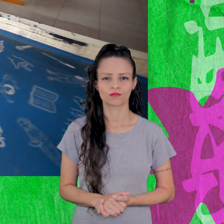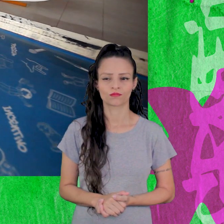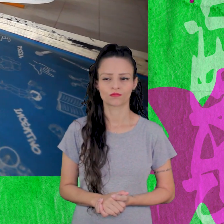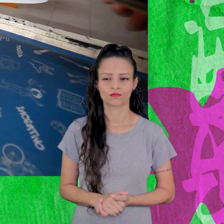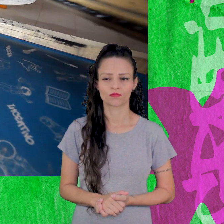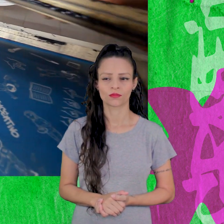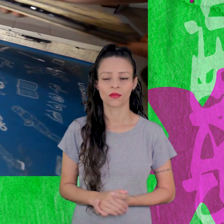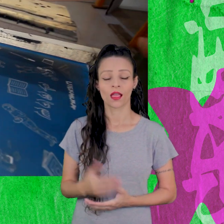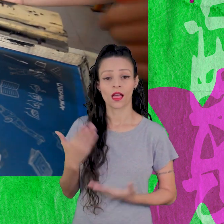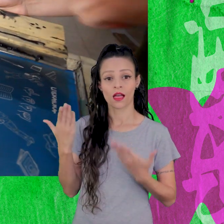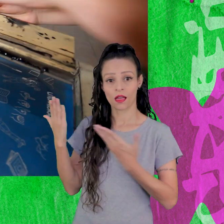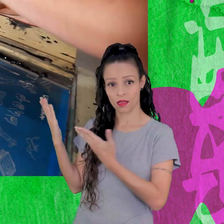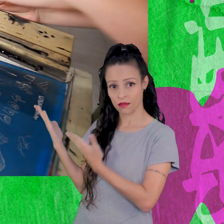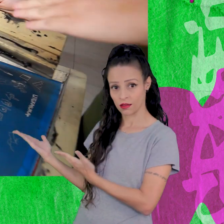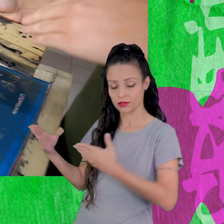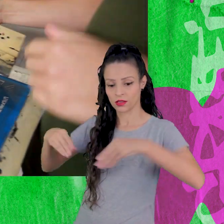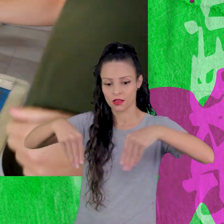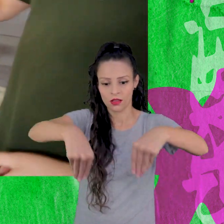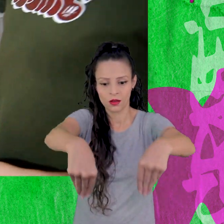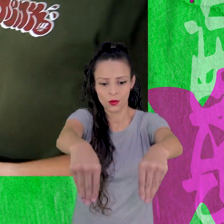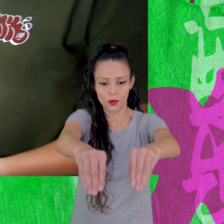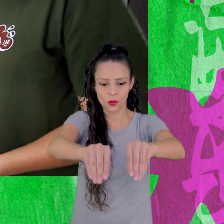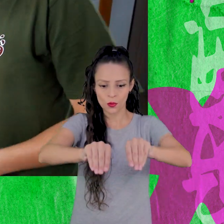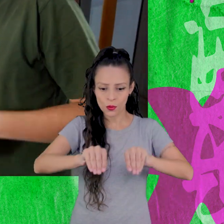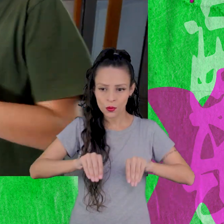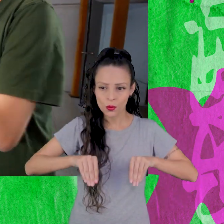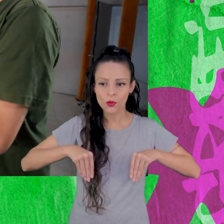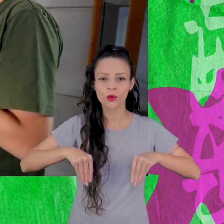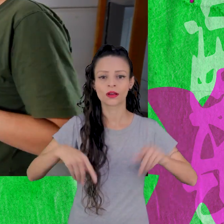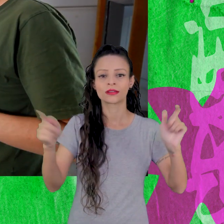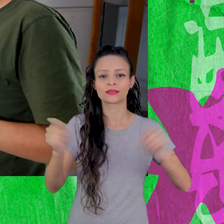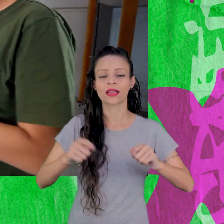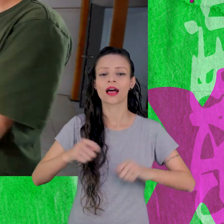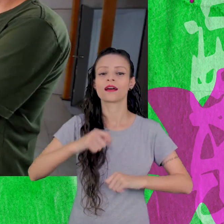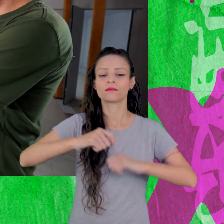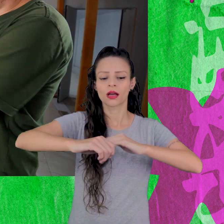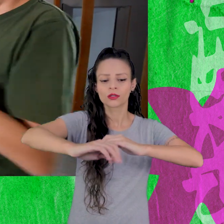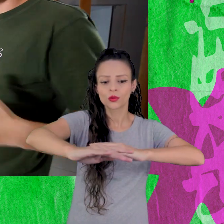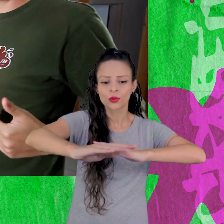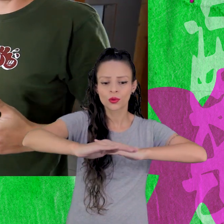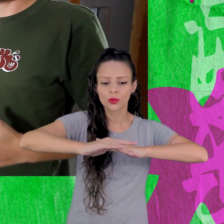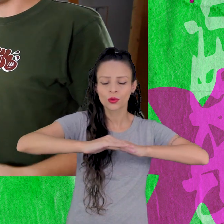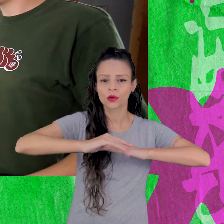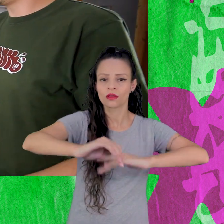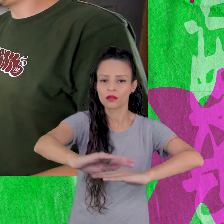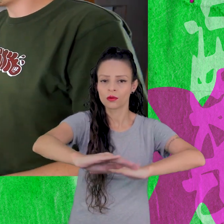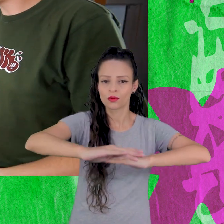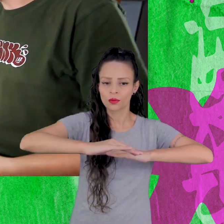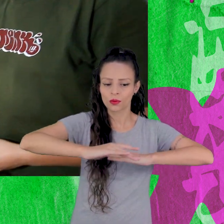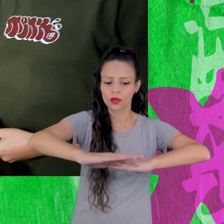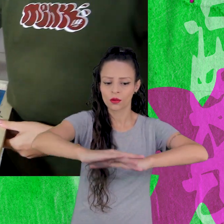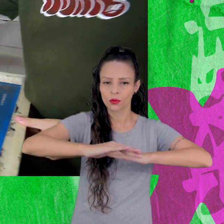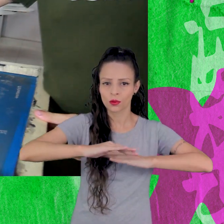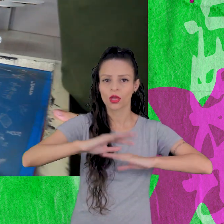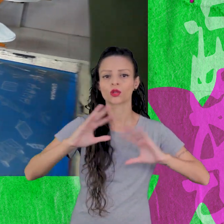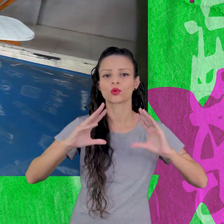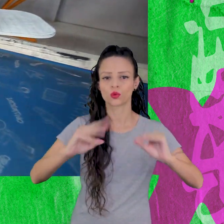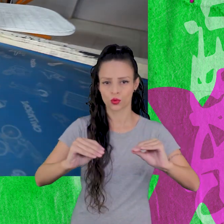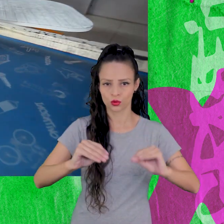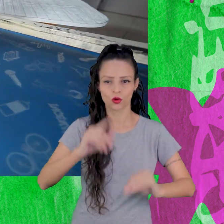E a gente tem esse rodo aqui, que ele permite a gente espalhar a tinta de forma uniforme por cima de toda a